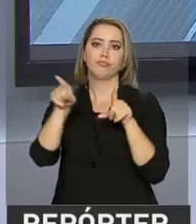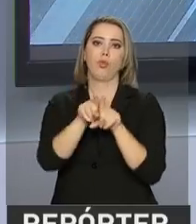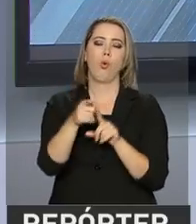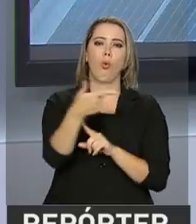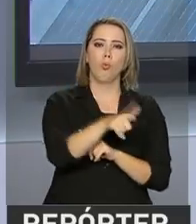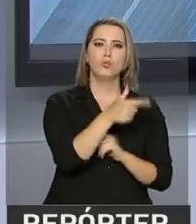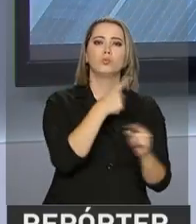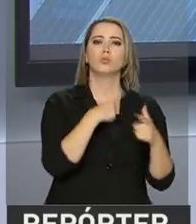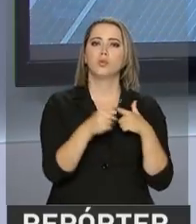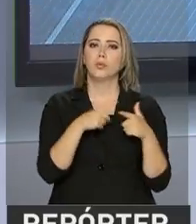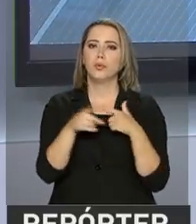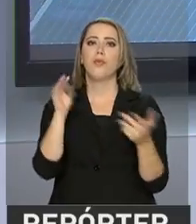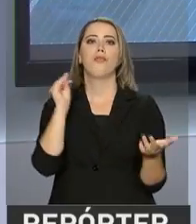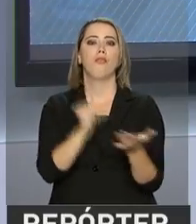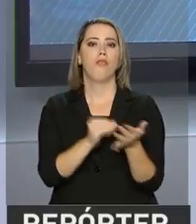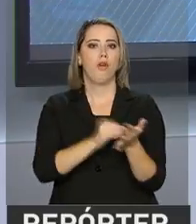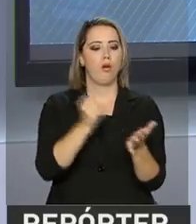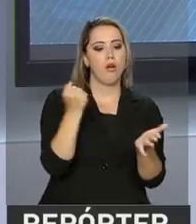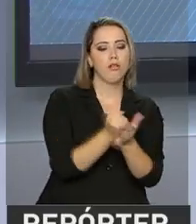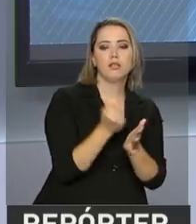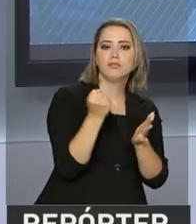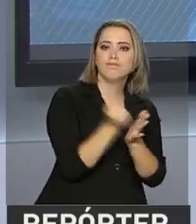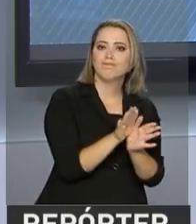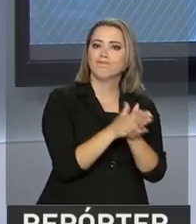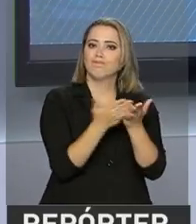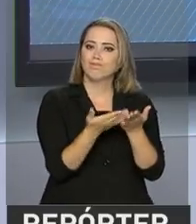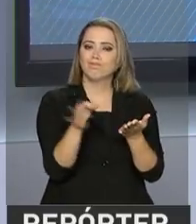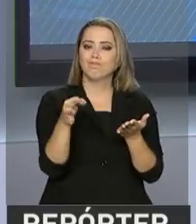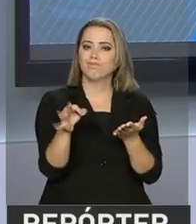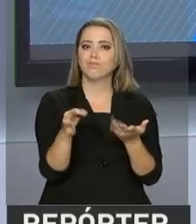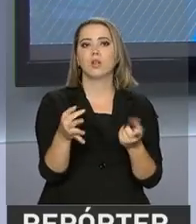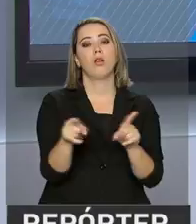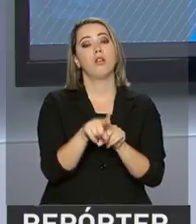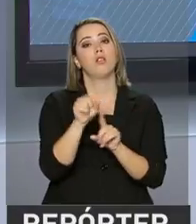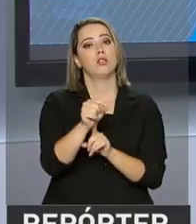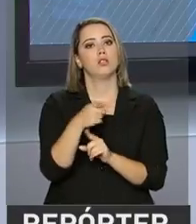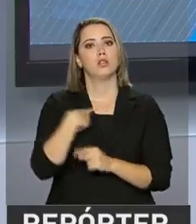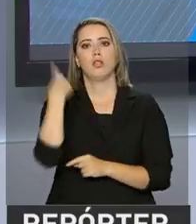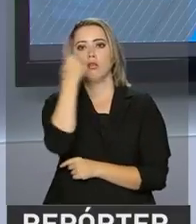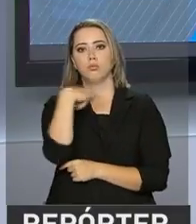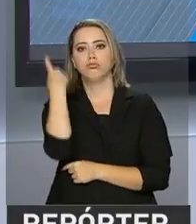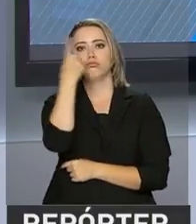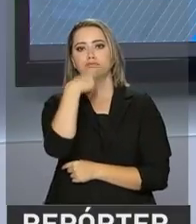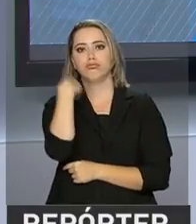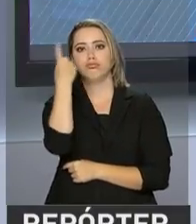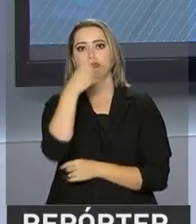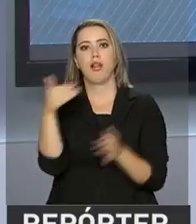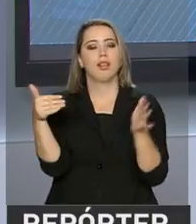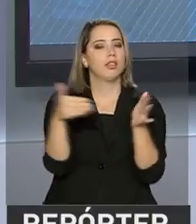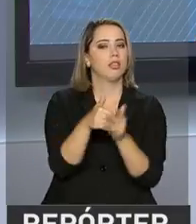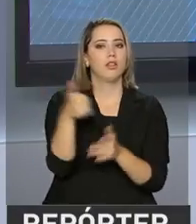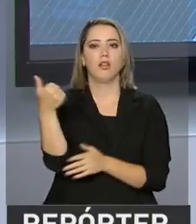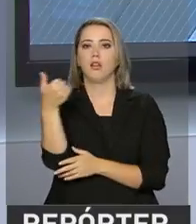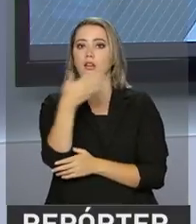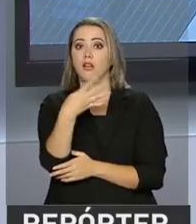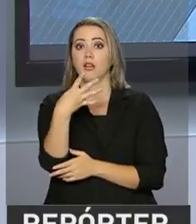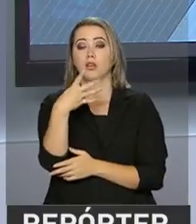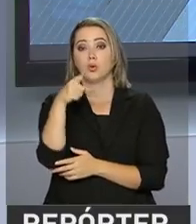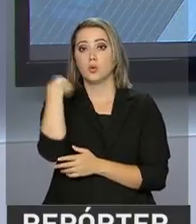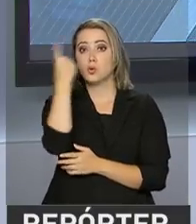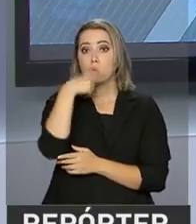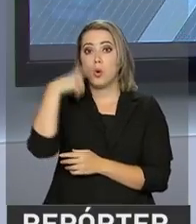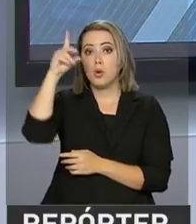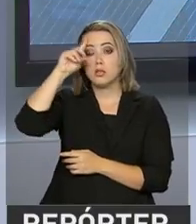como falta de registro nas carteiras de trabalho e jornadas exaustivas de até 14 horas por dia